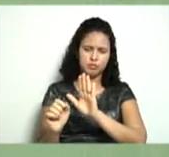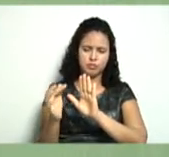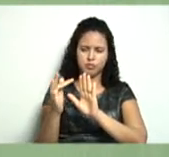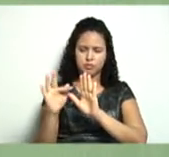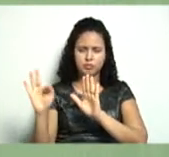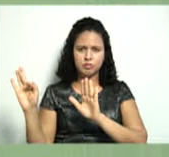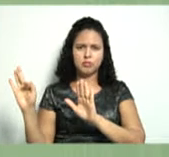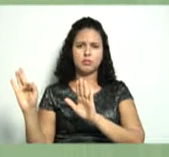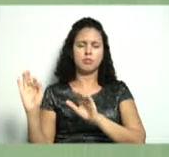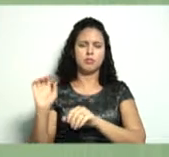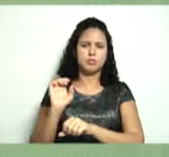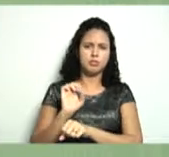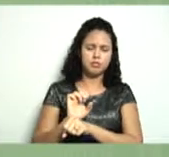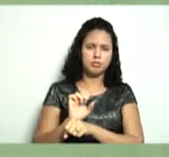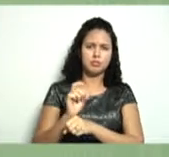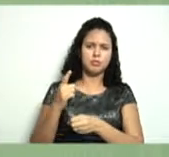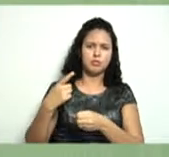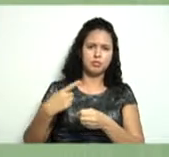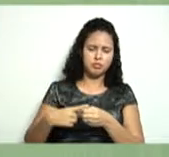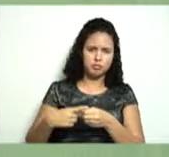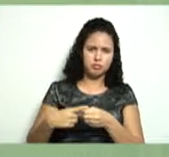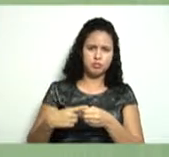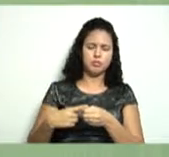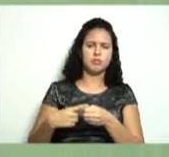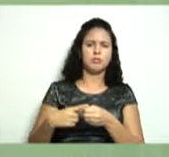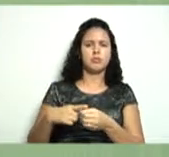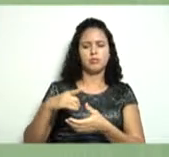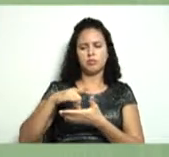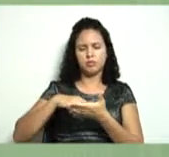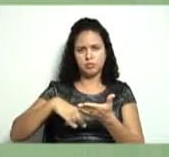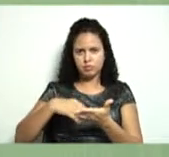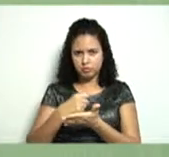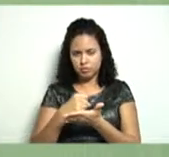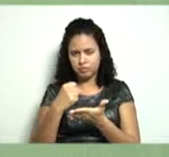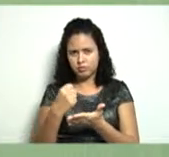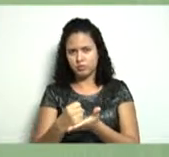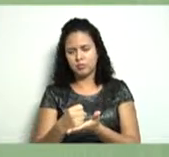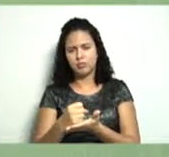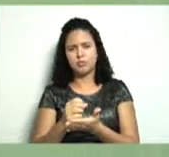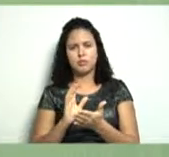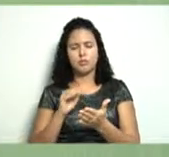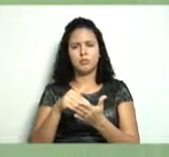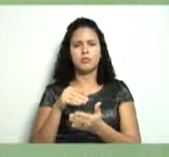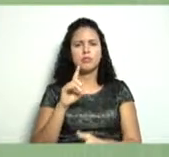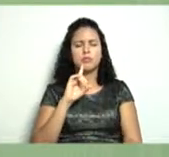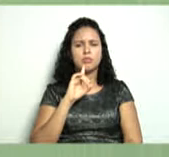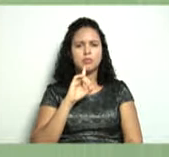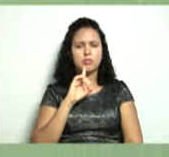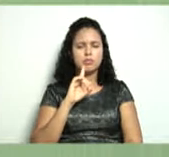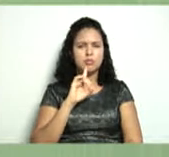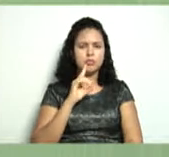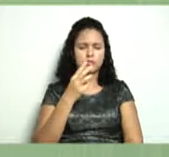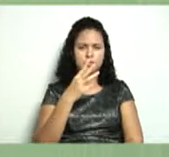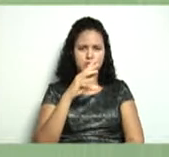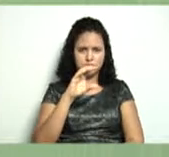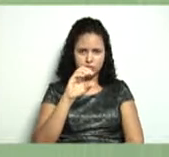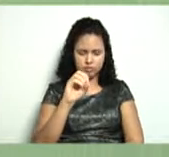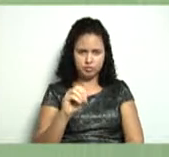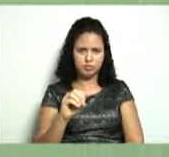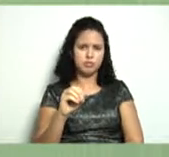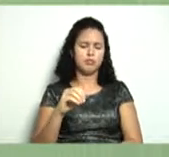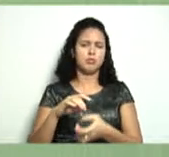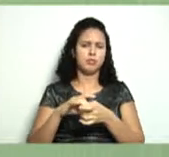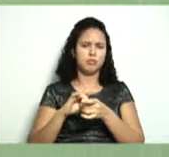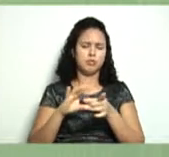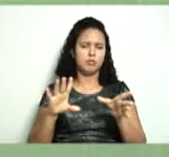federal, estadual ou municipal, quando credenciado, dentro de 30 dias da data da Constituição para fins de